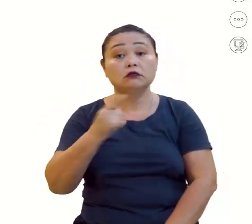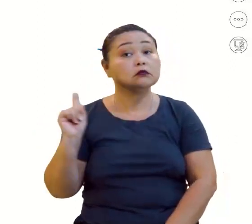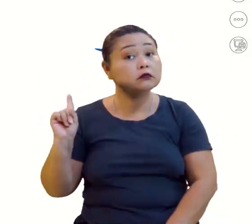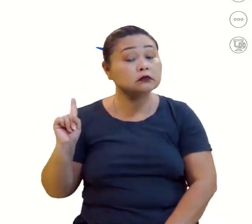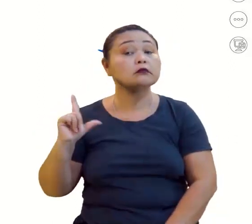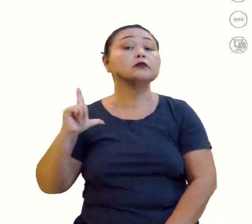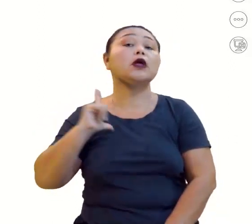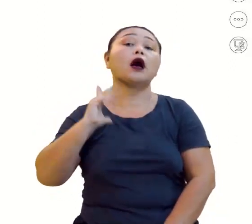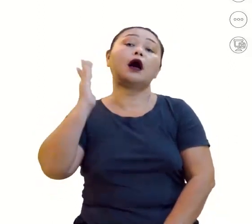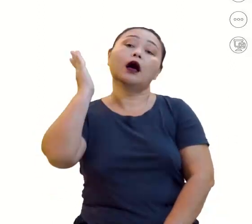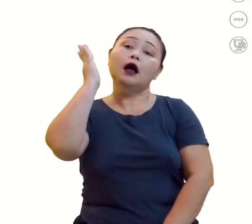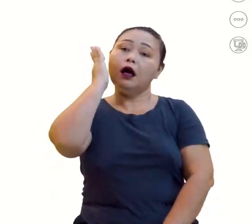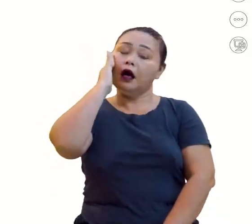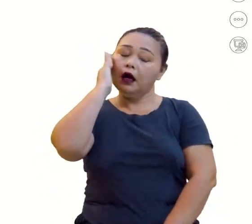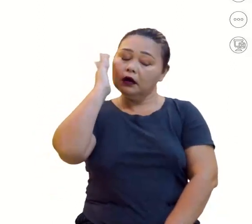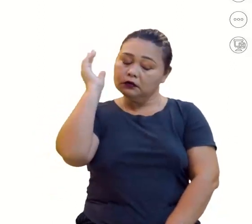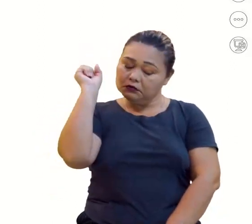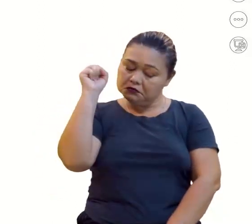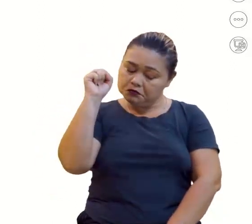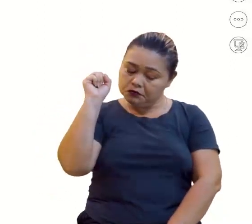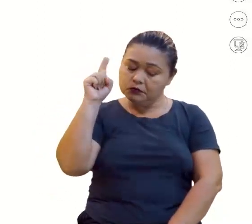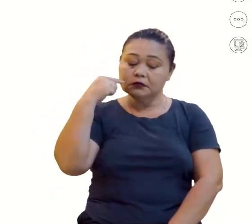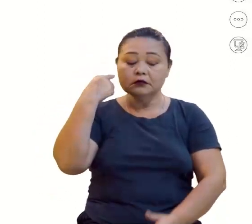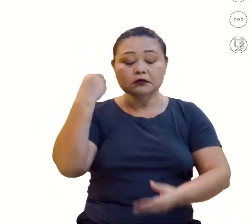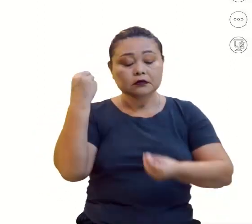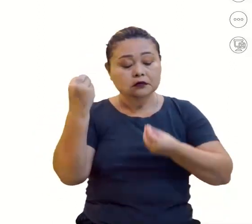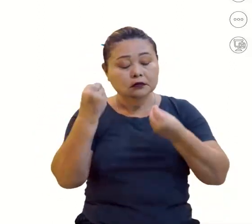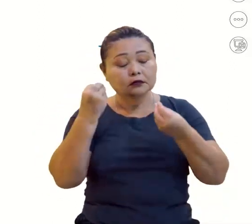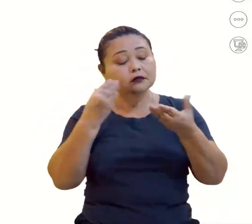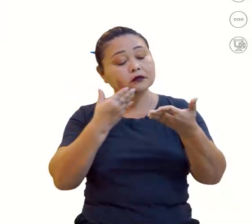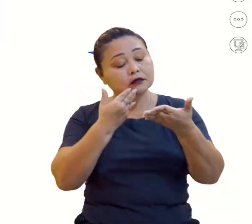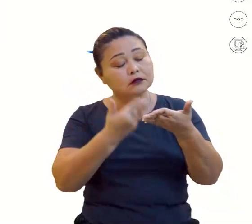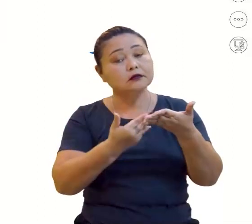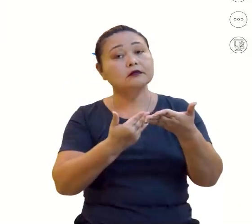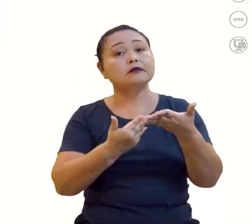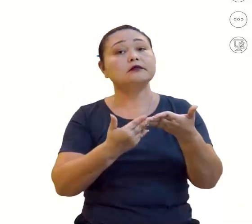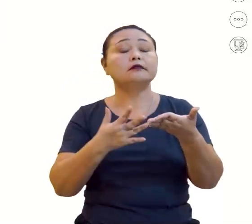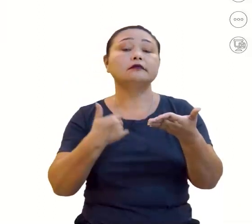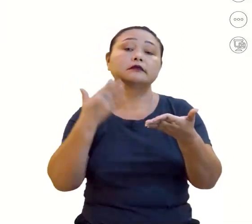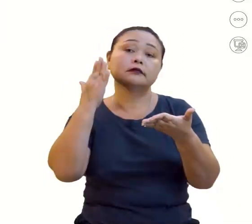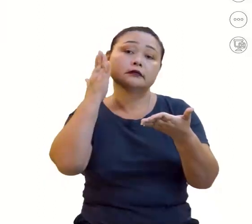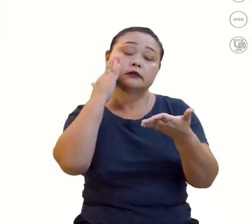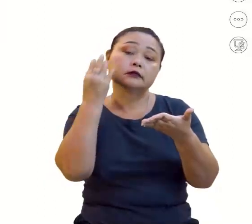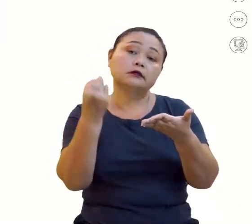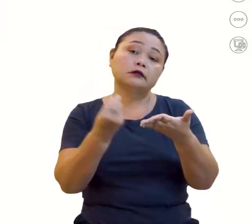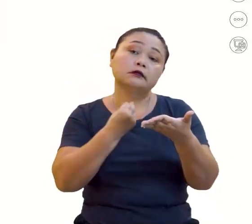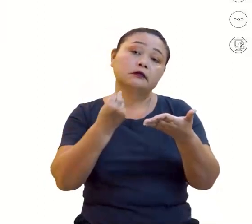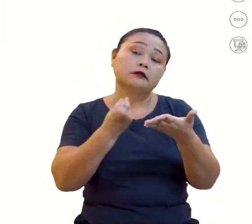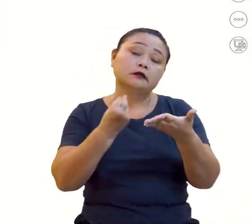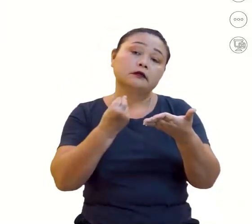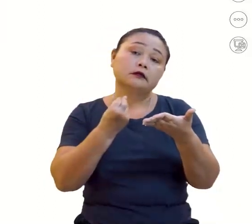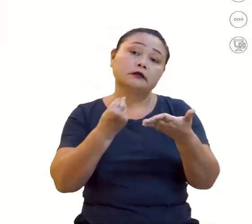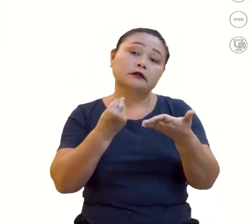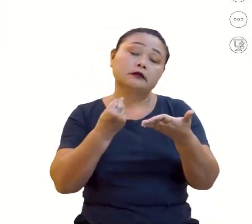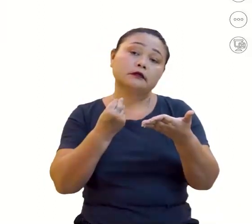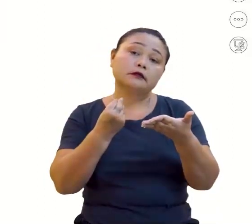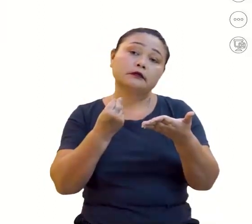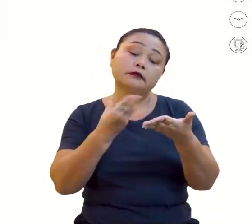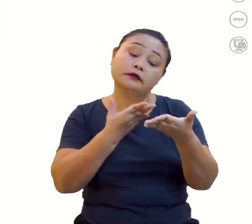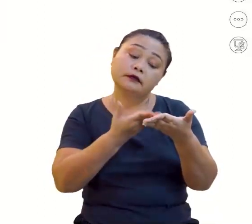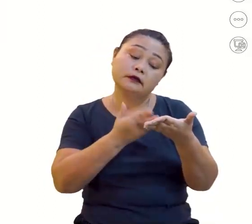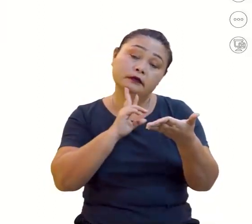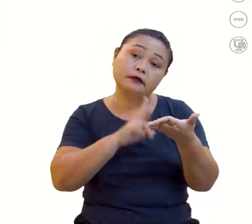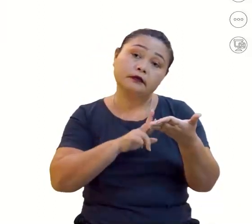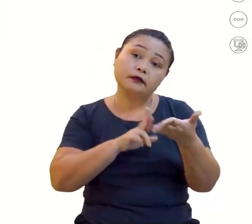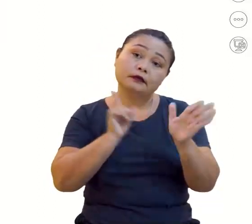aí sim é quando eu chego no comando da questão. É aí que eu vou saber como chegar lá para resolver a